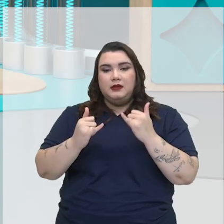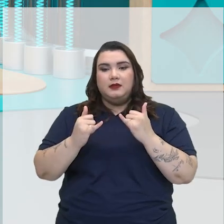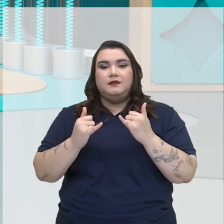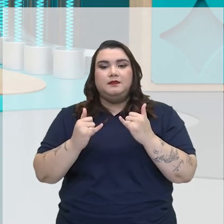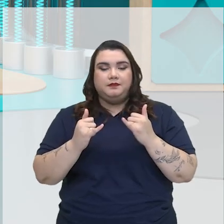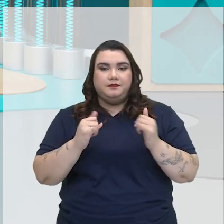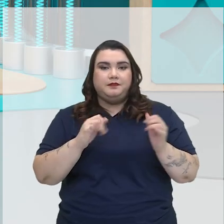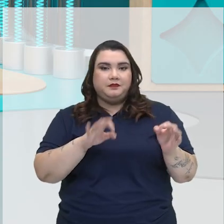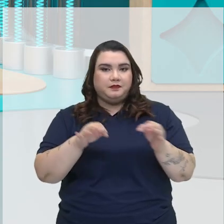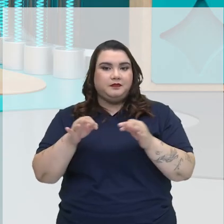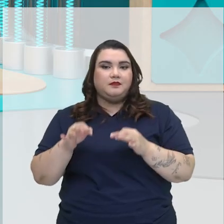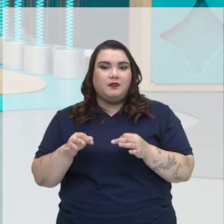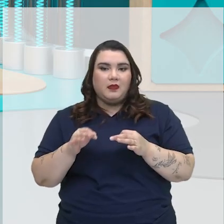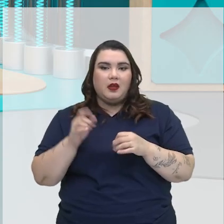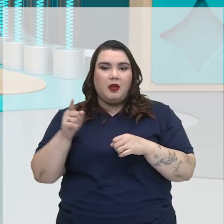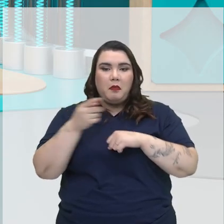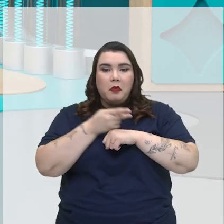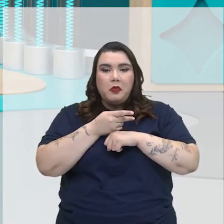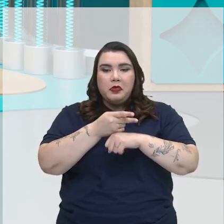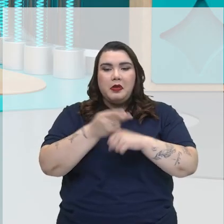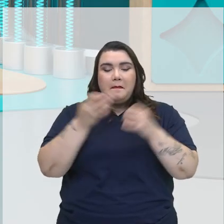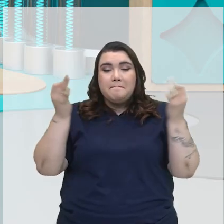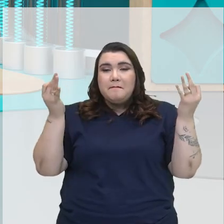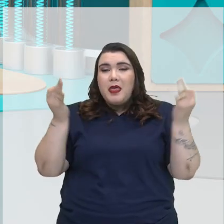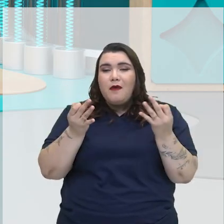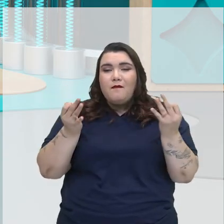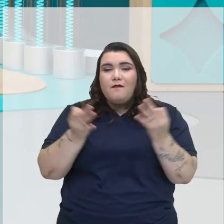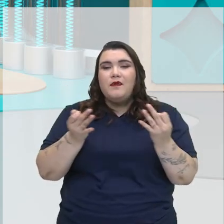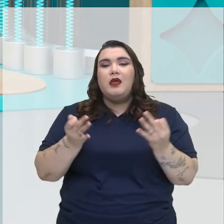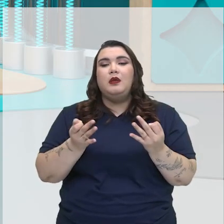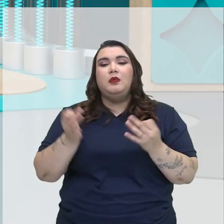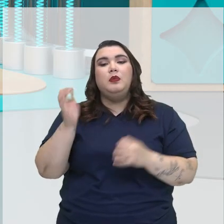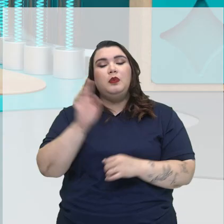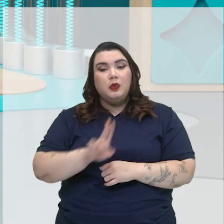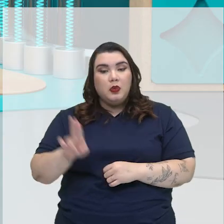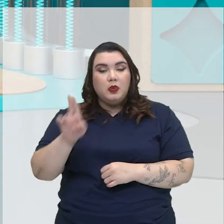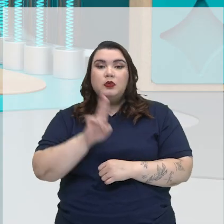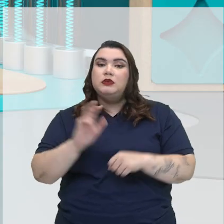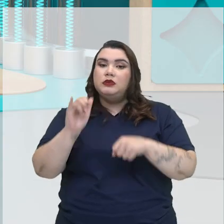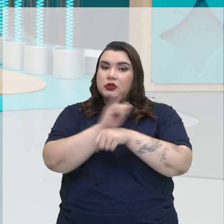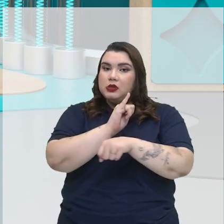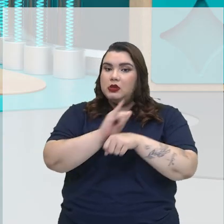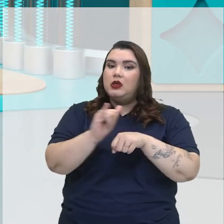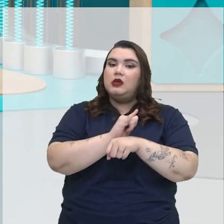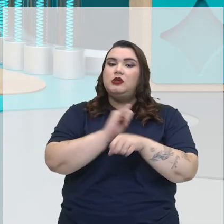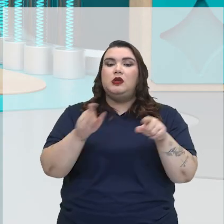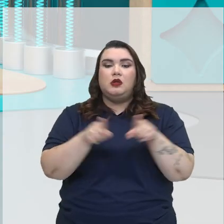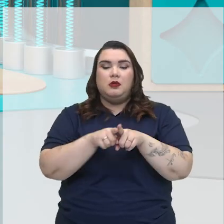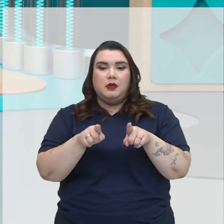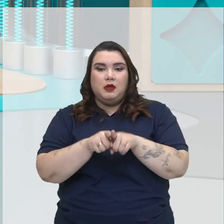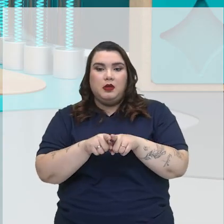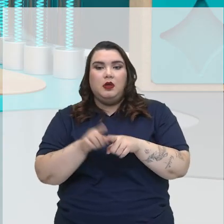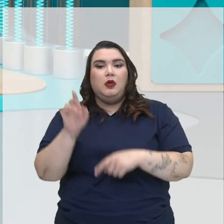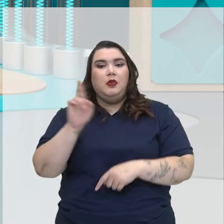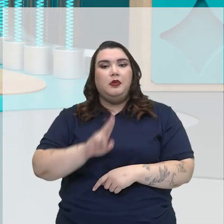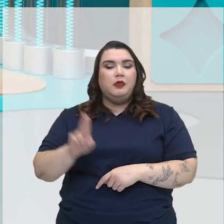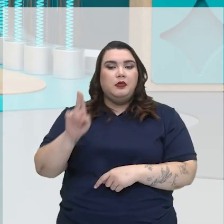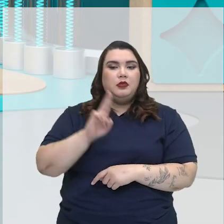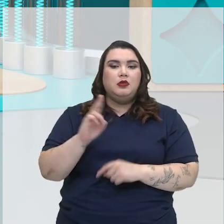hiper. Eles buscam uma perfeição. E eles utilizam meios mecânicos para isso também. Eles